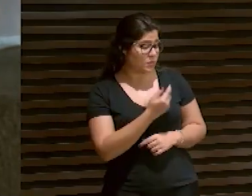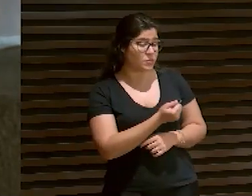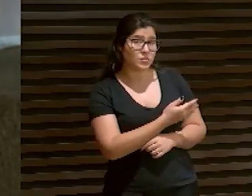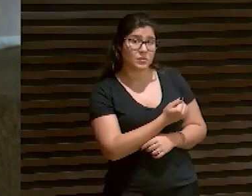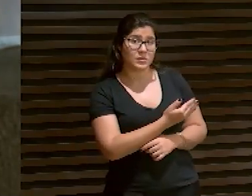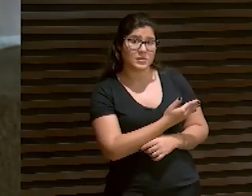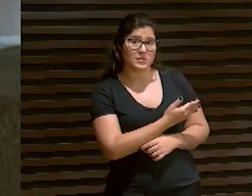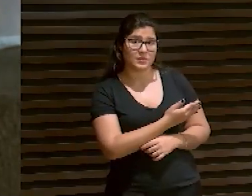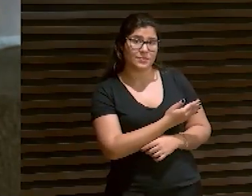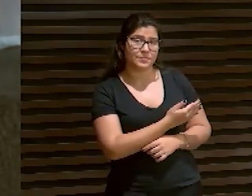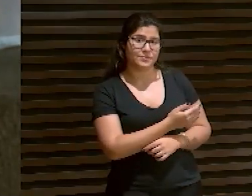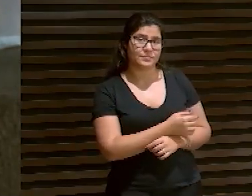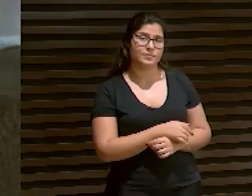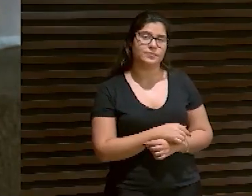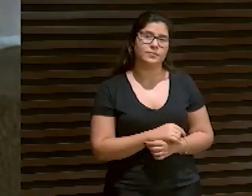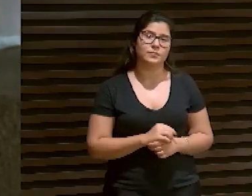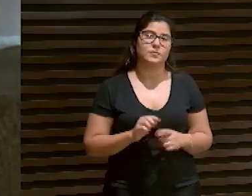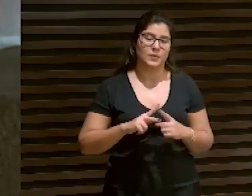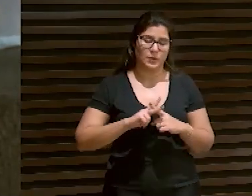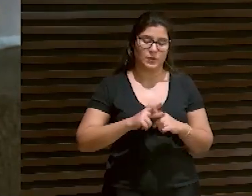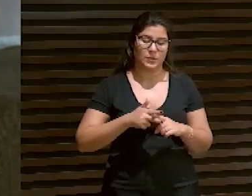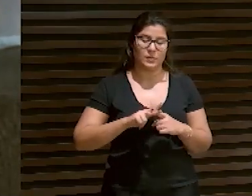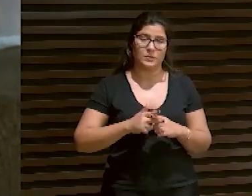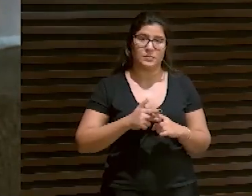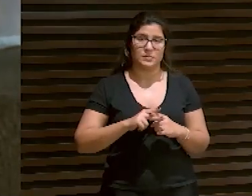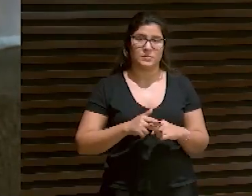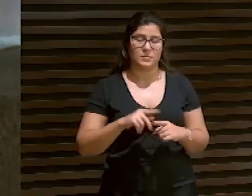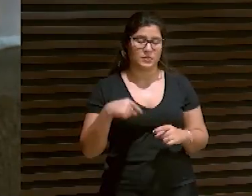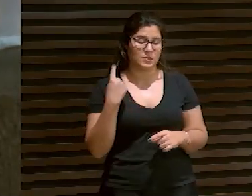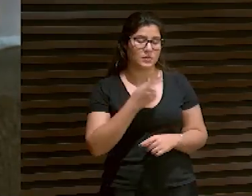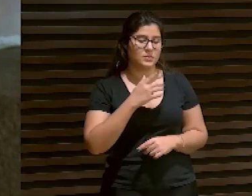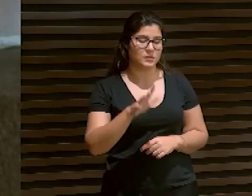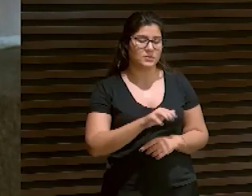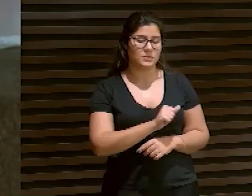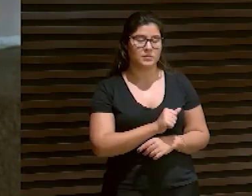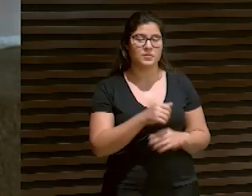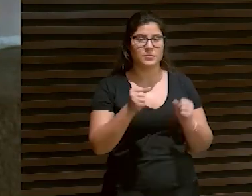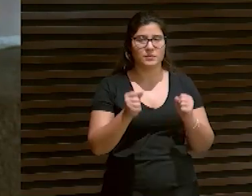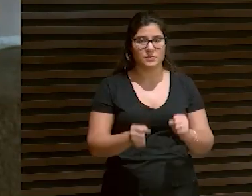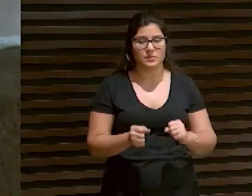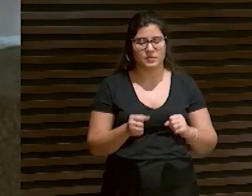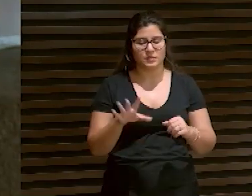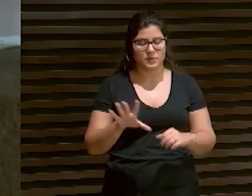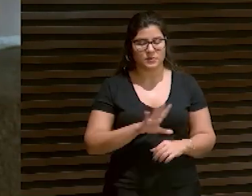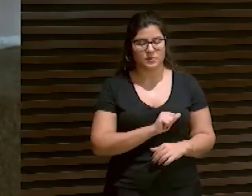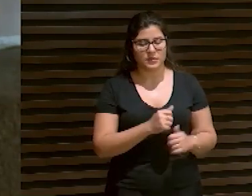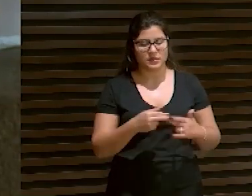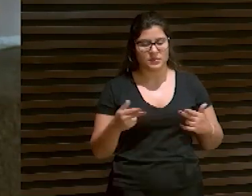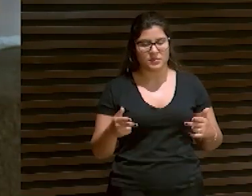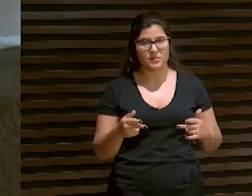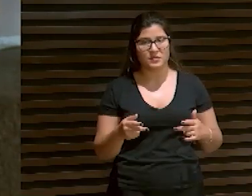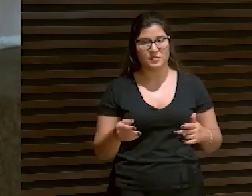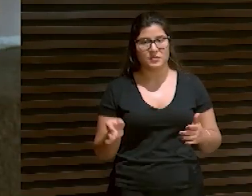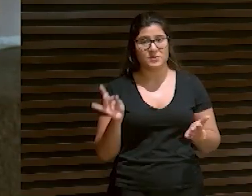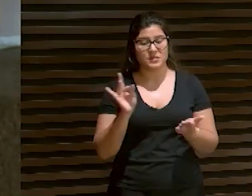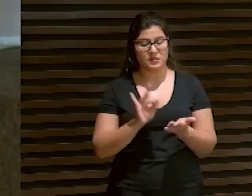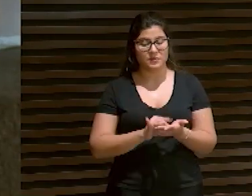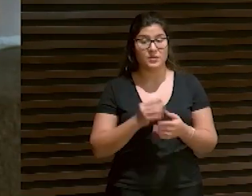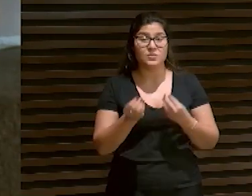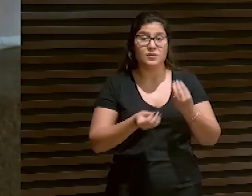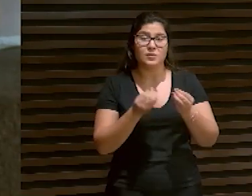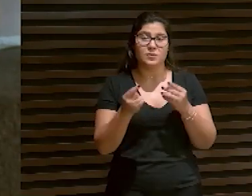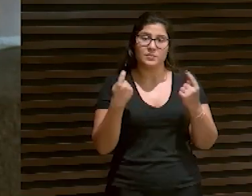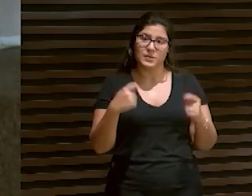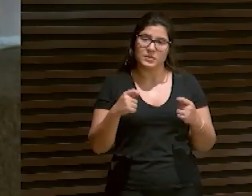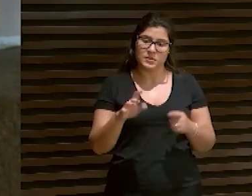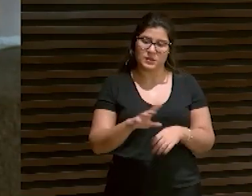nossos amores para que possamos amar as coisas das formas em que elas de fato têm que ser amadas. E que através